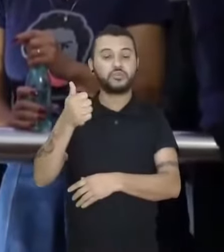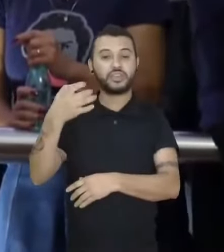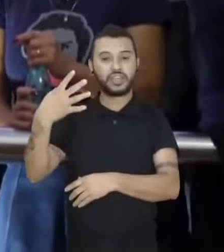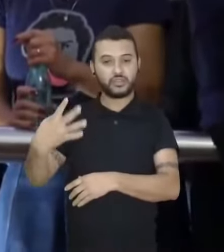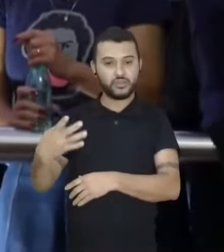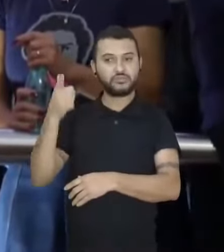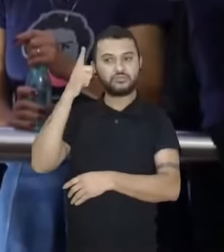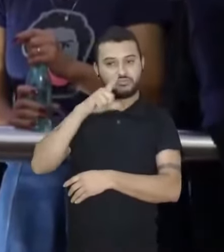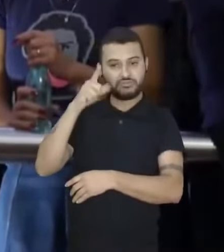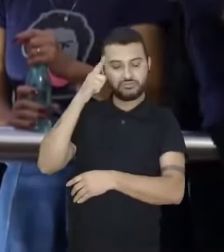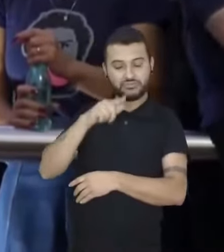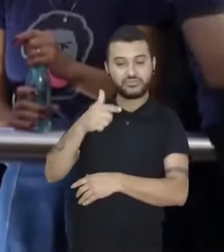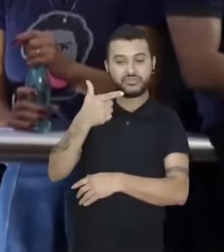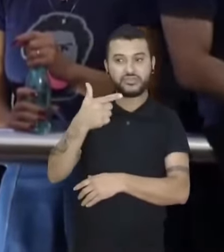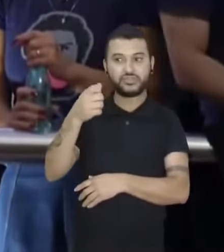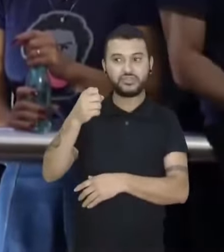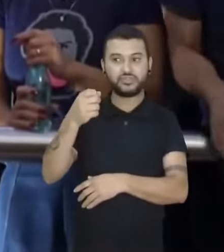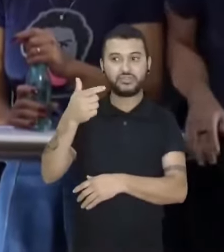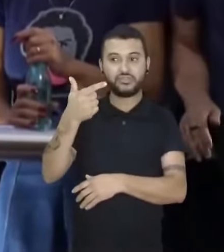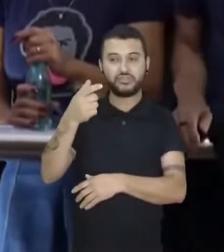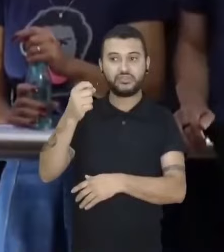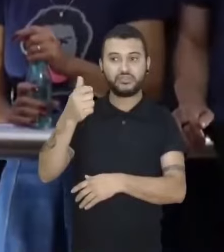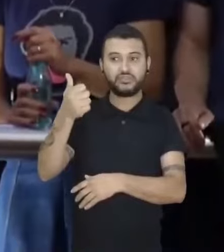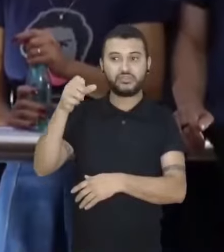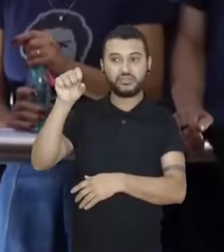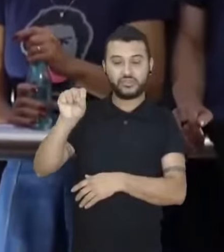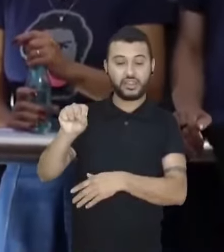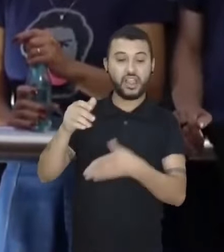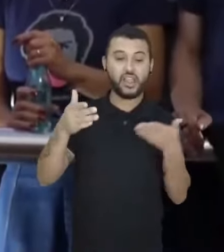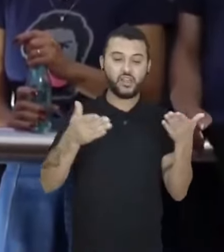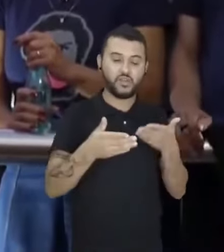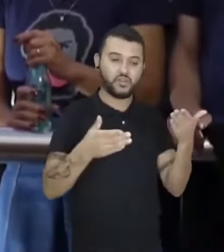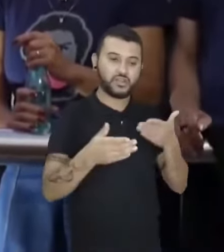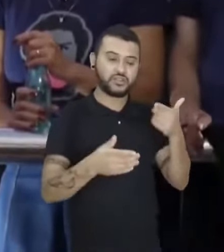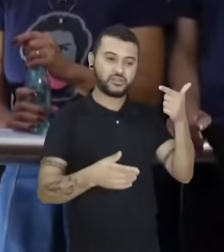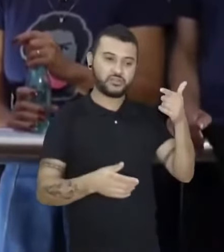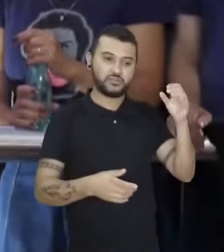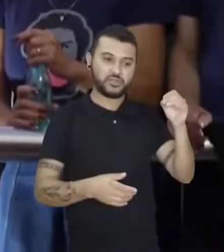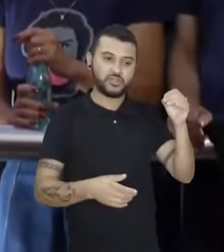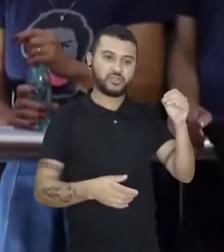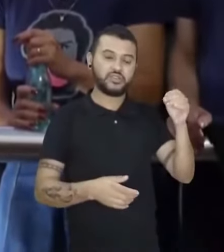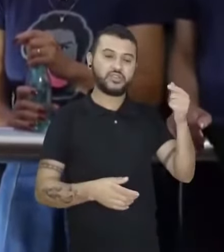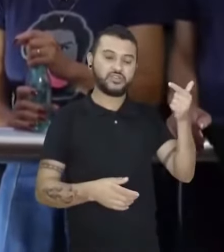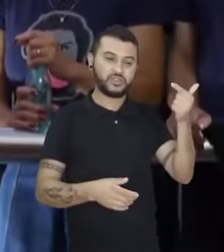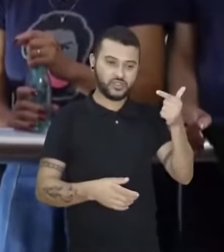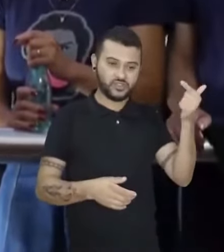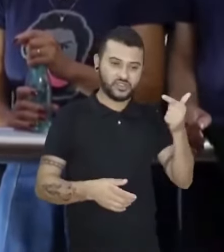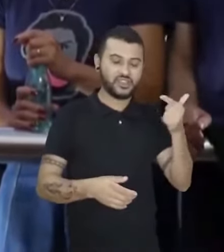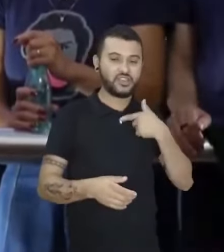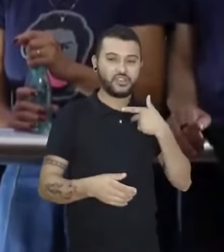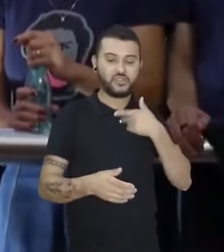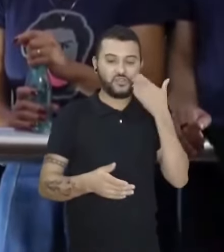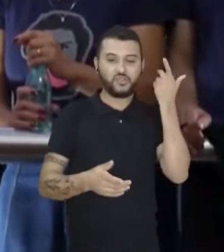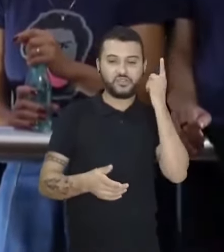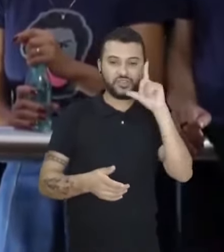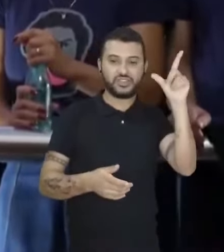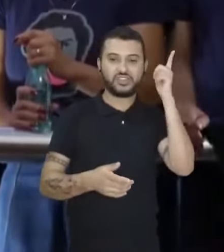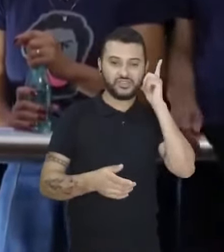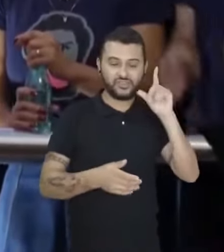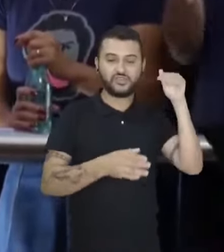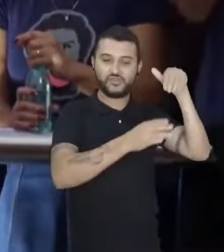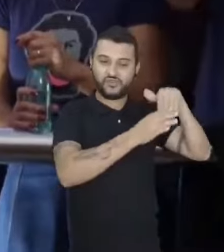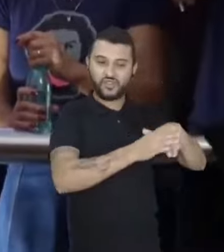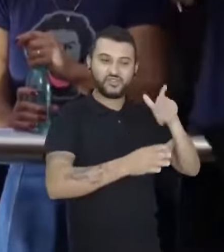segundo turno, 2018 para o segundo turno. E agora outra vez. E todas as vezes que eu fui, eu ganhei. E vou